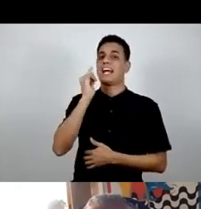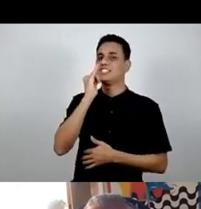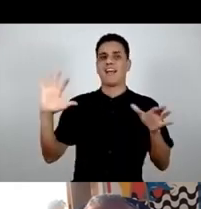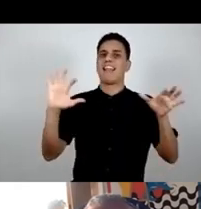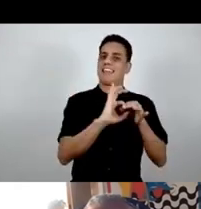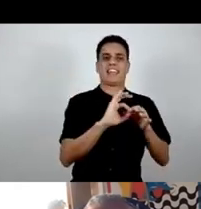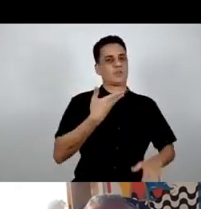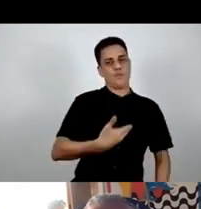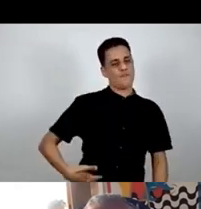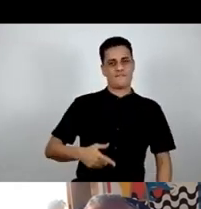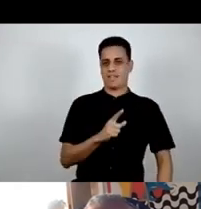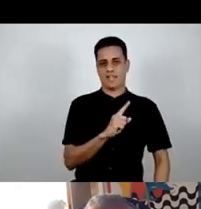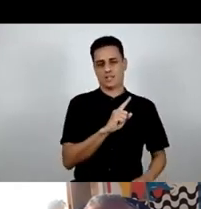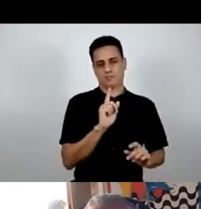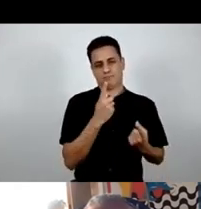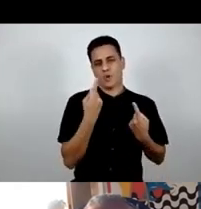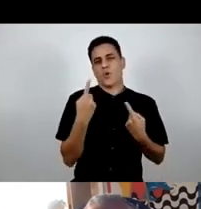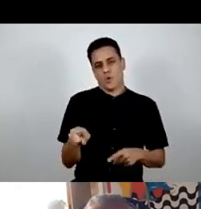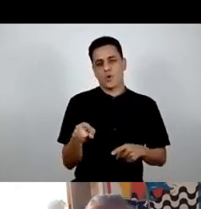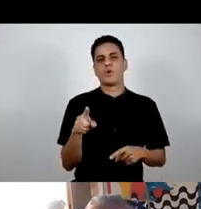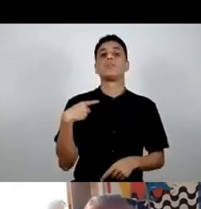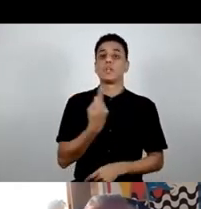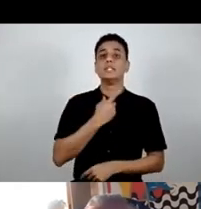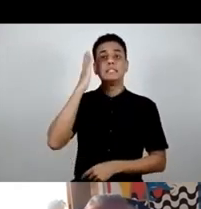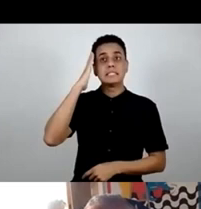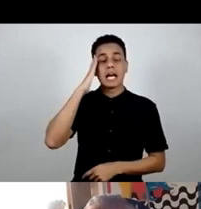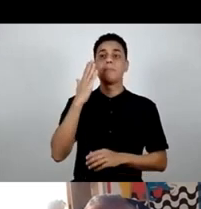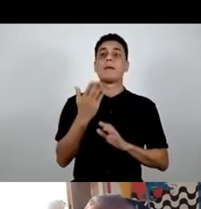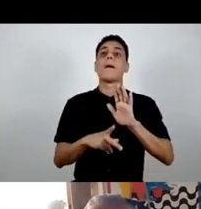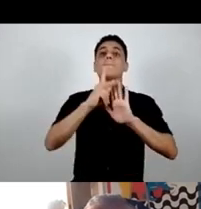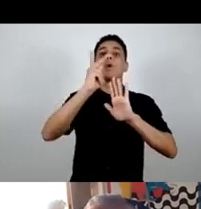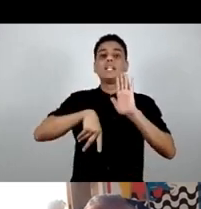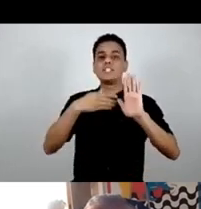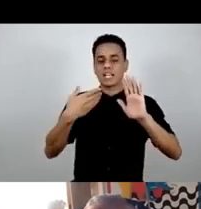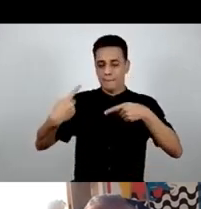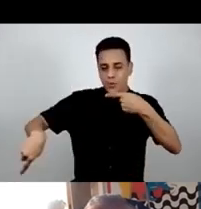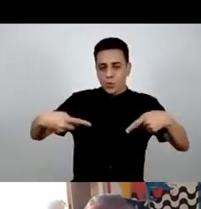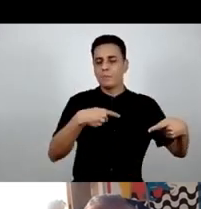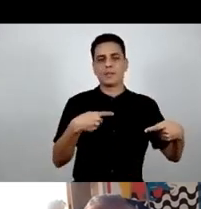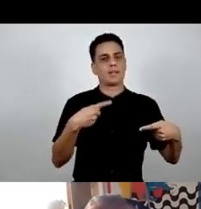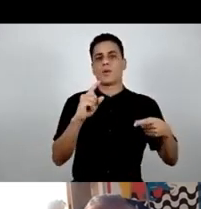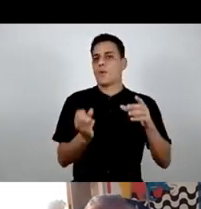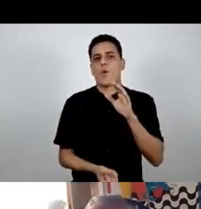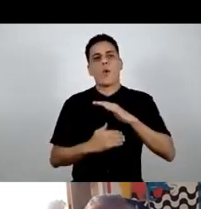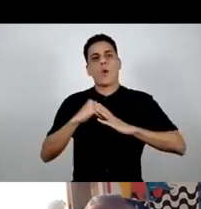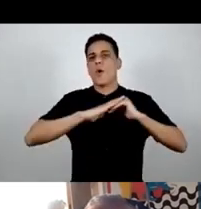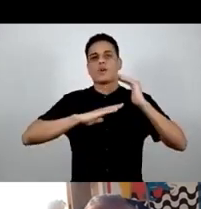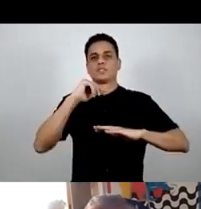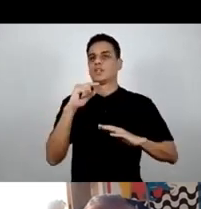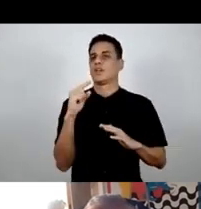Então, a gente sabe que políticas públicas não se constroem, principalmente diplomacia cultural não se constrói só